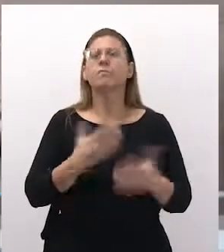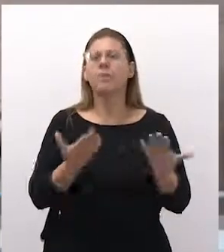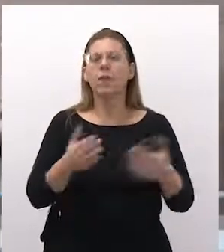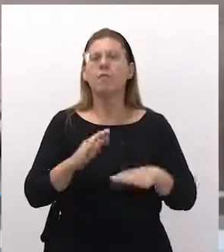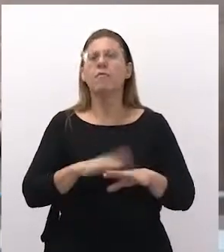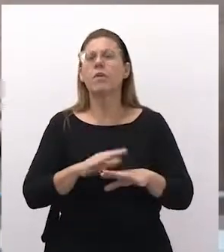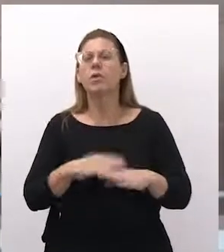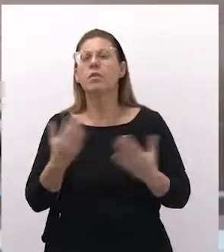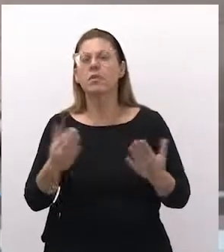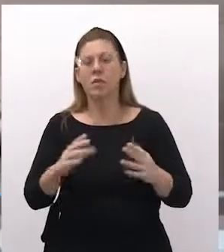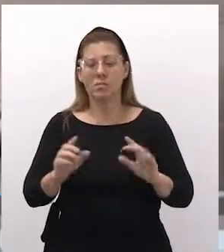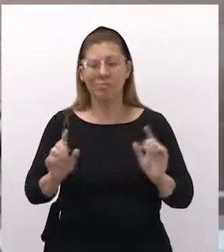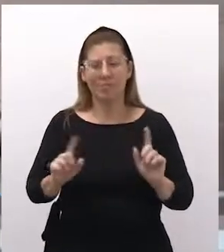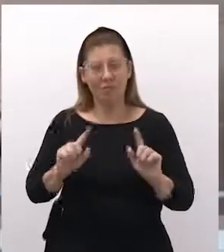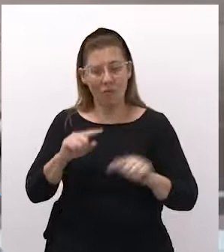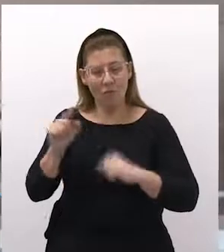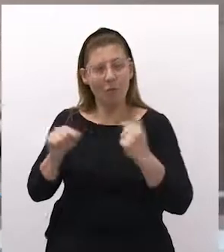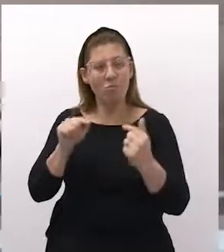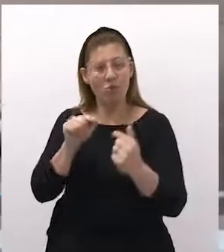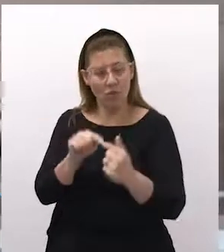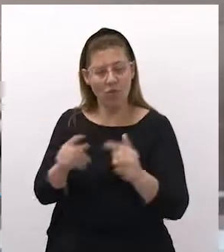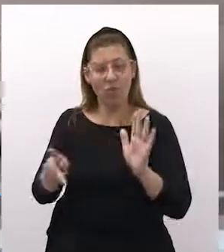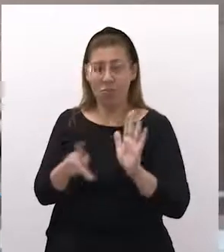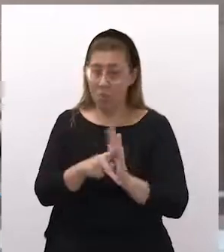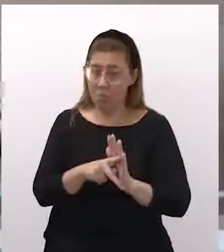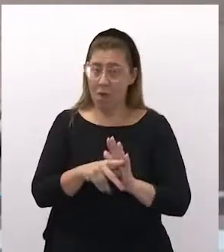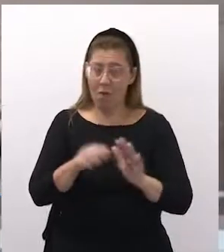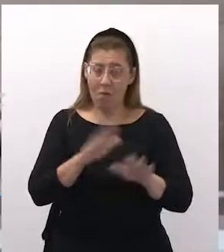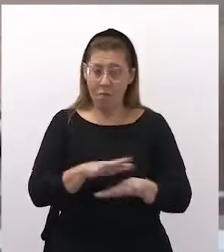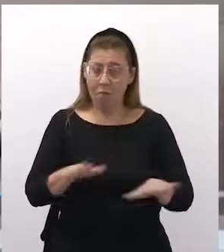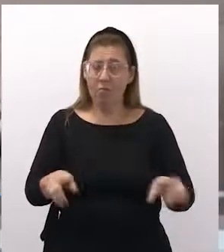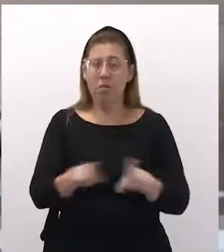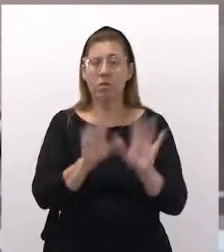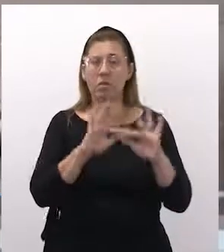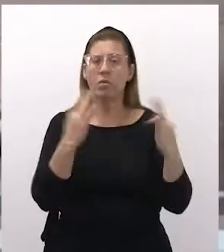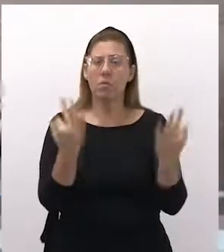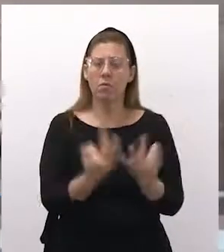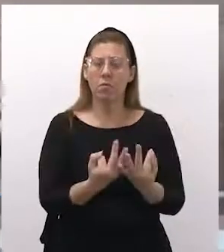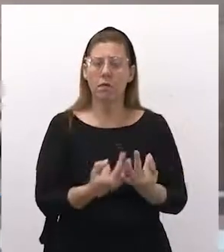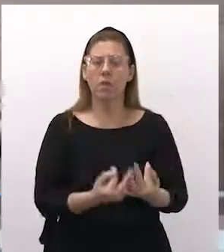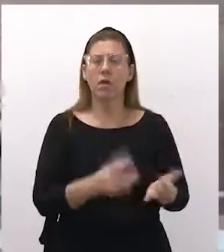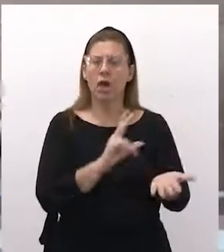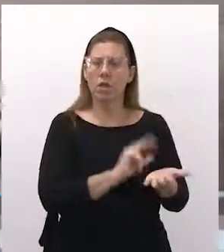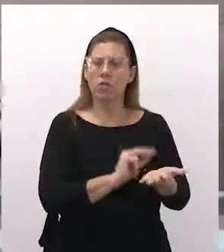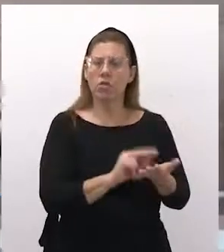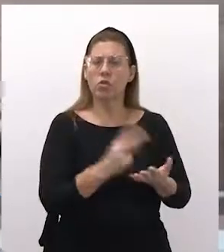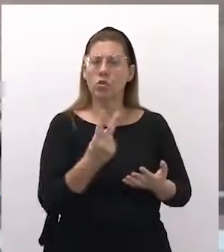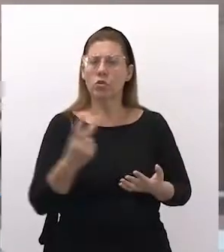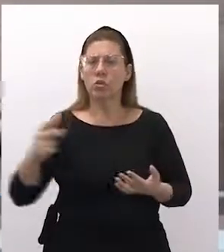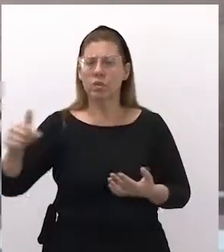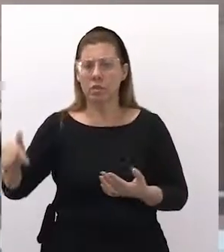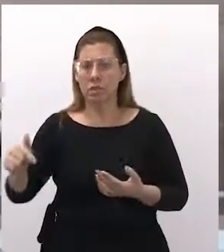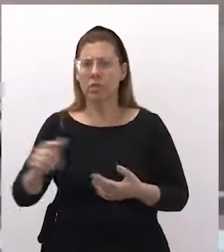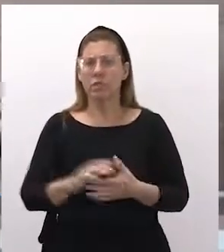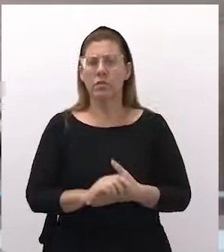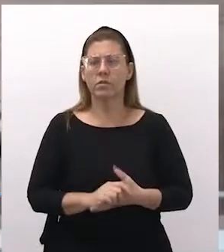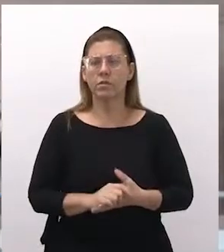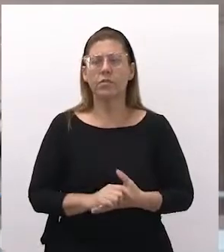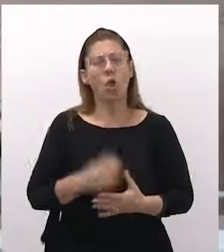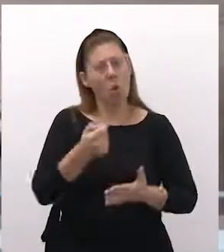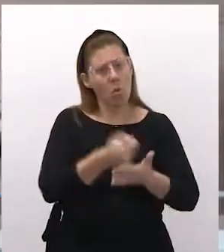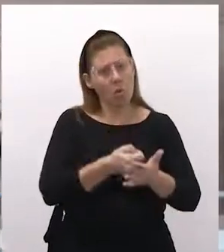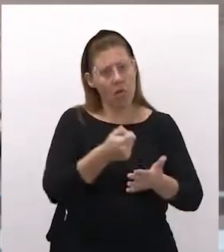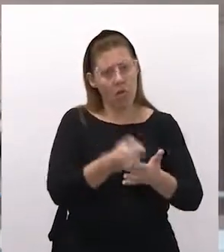especificamente da questão da infância e da família. E o que ela trouxe no artigo 227? Que é dever da família,